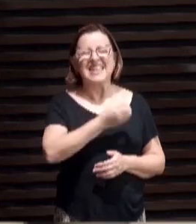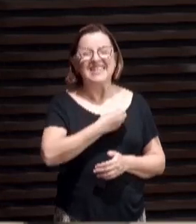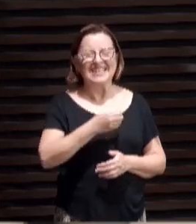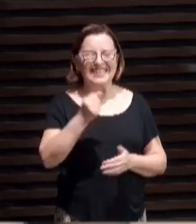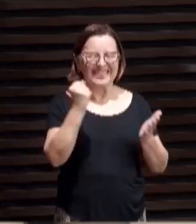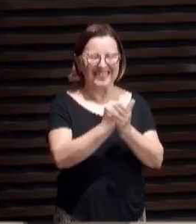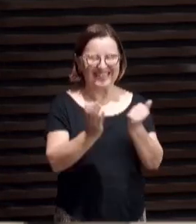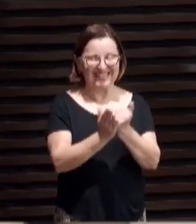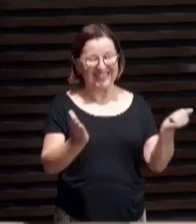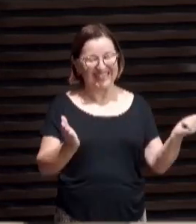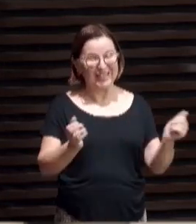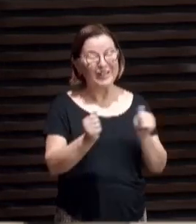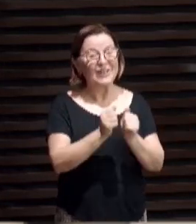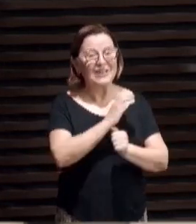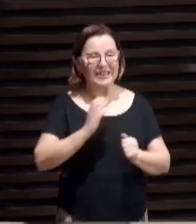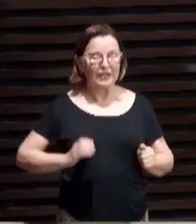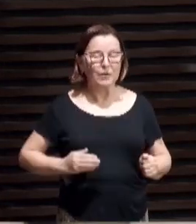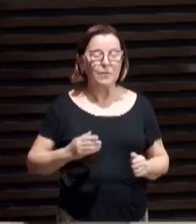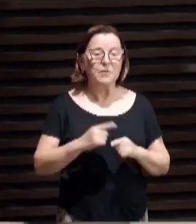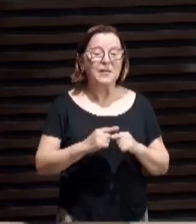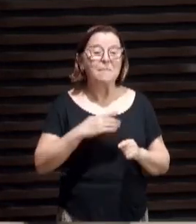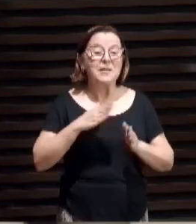a minha Bíblia diz isto.